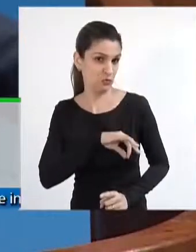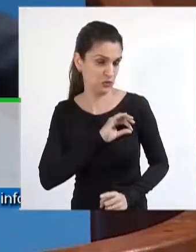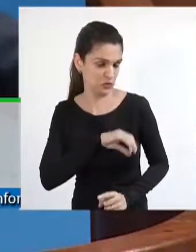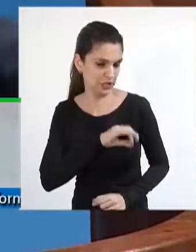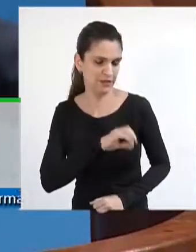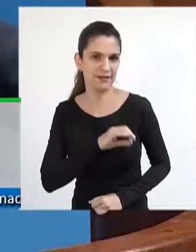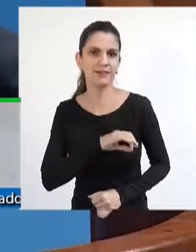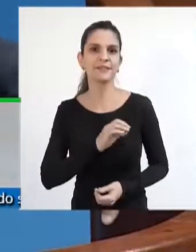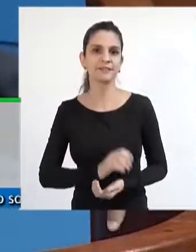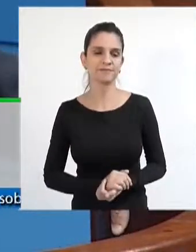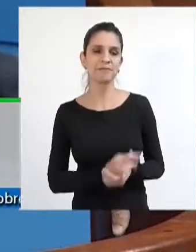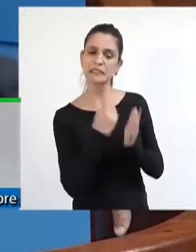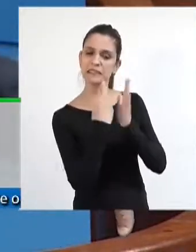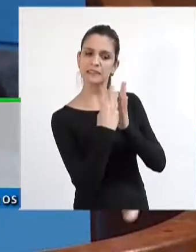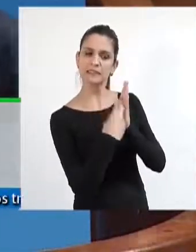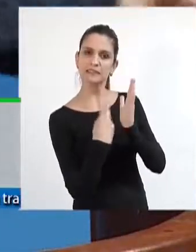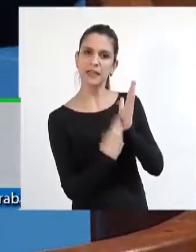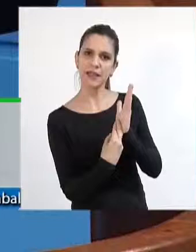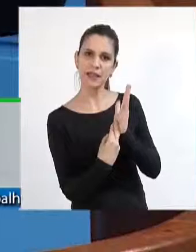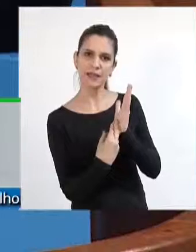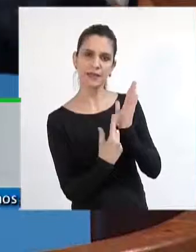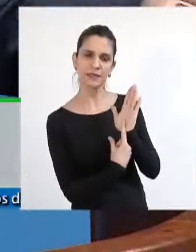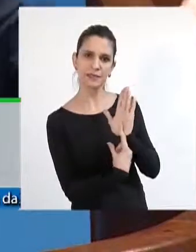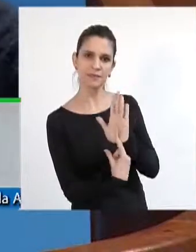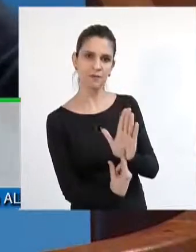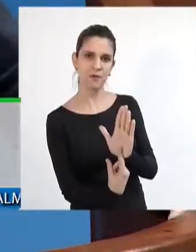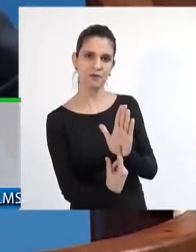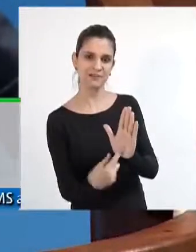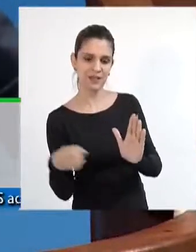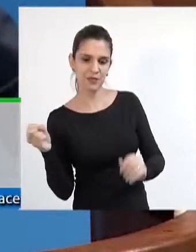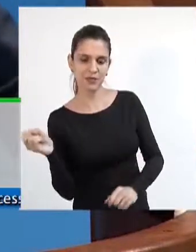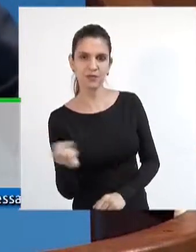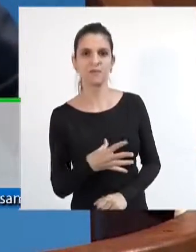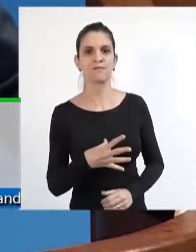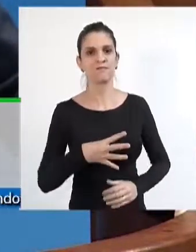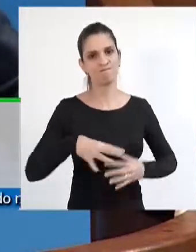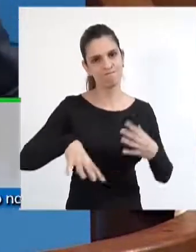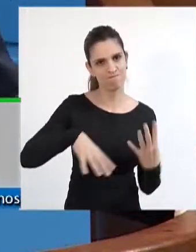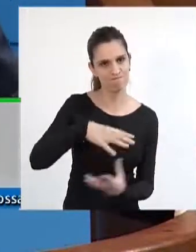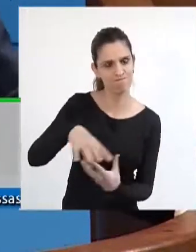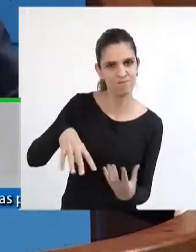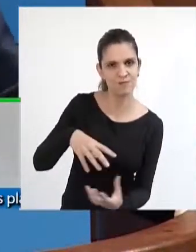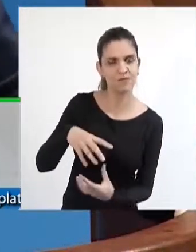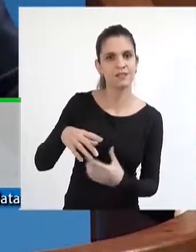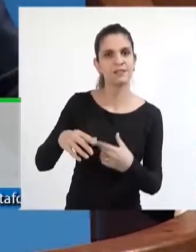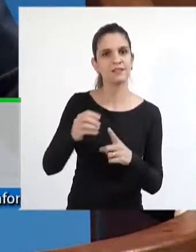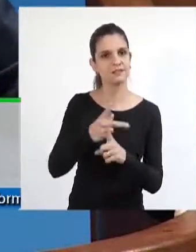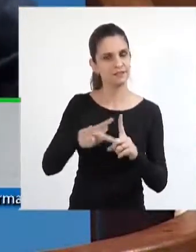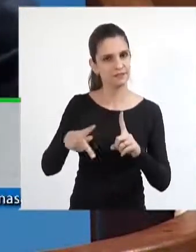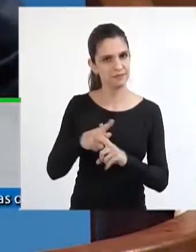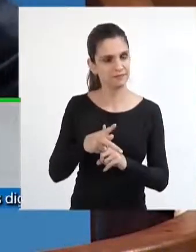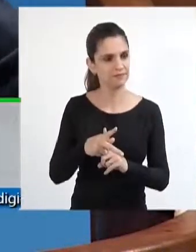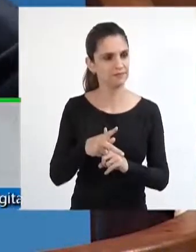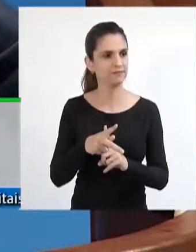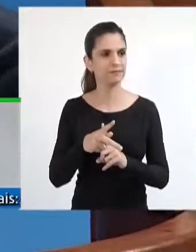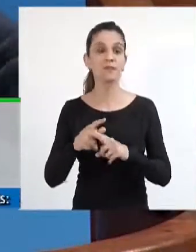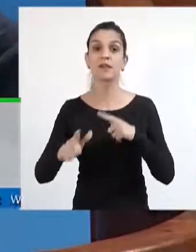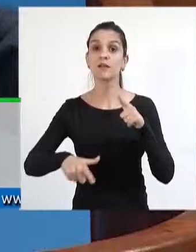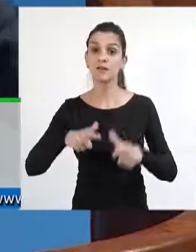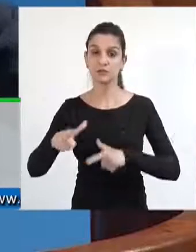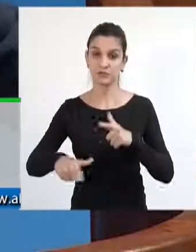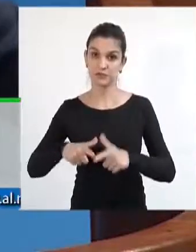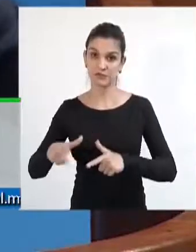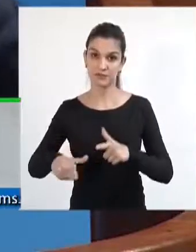nova Previdência do governo Bolsonaro, a nova Previdência. Os trabalhadores vão ter o